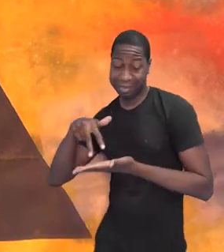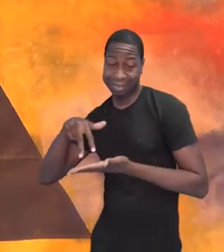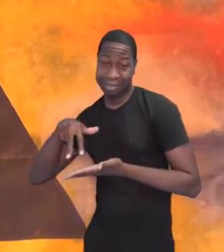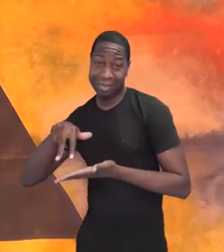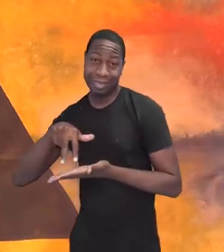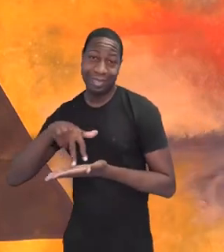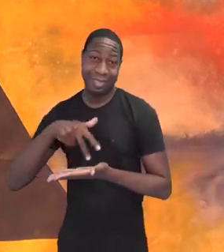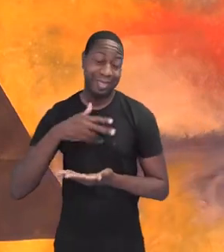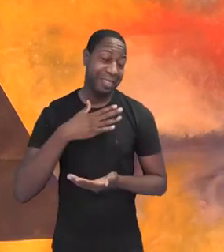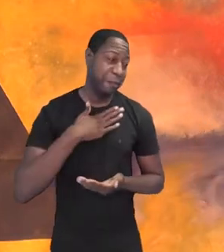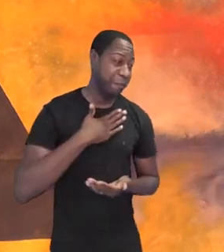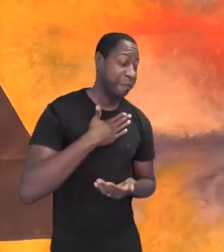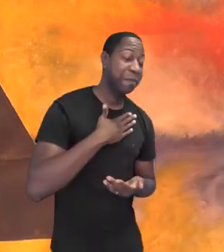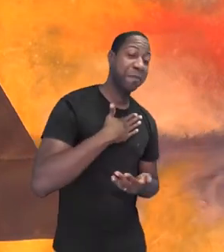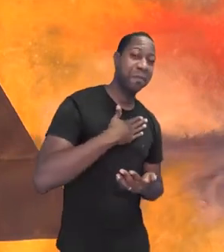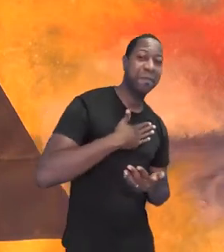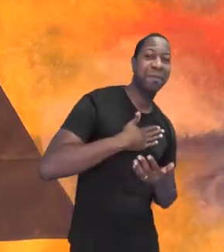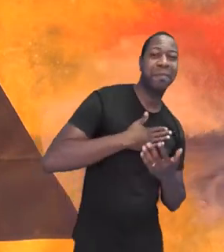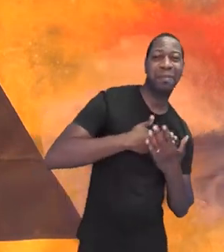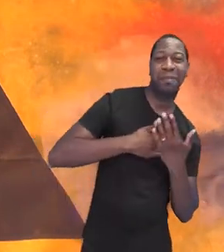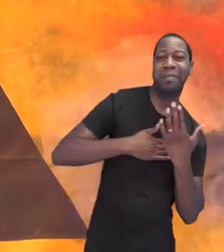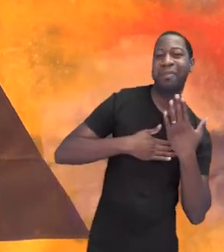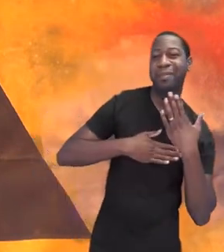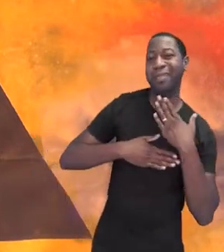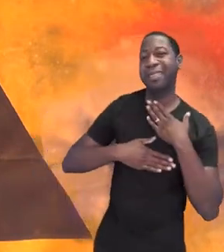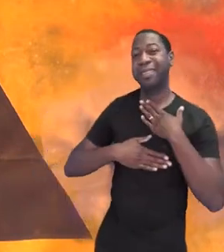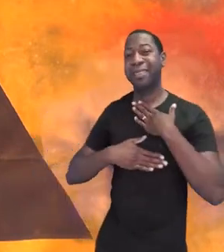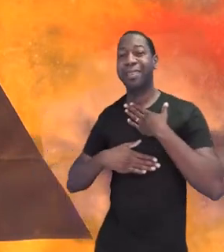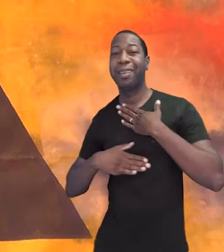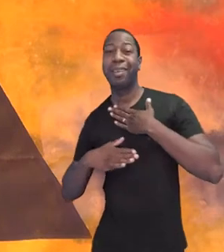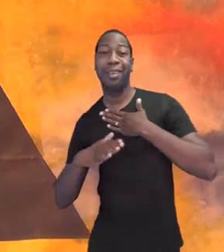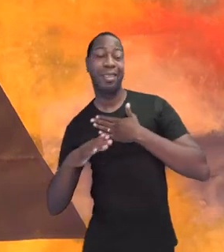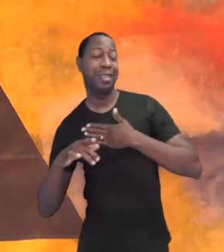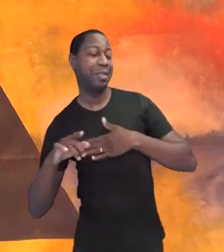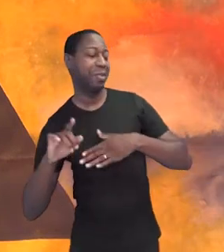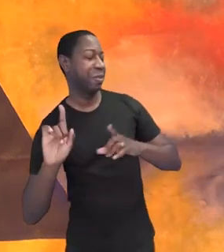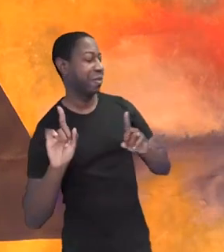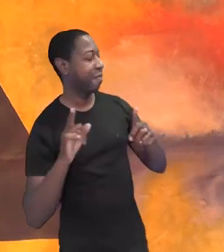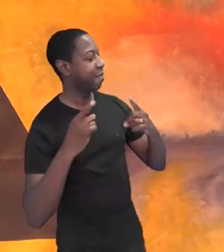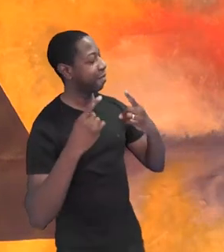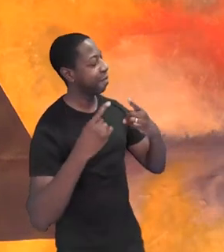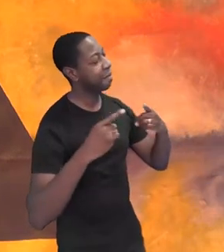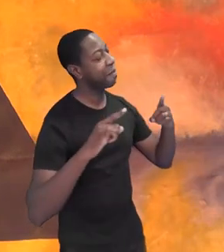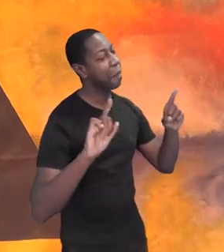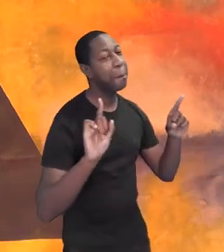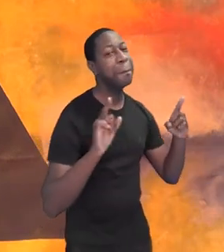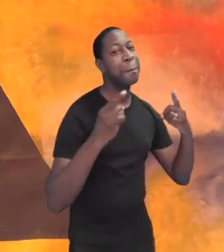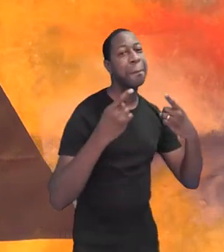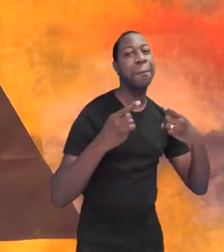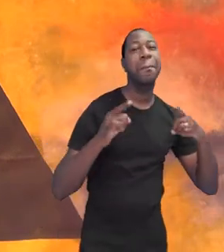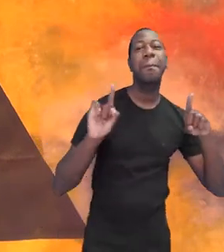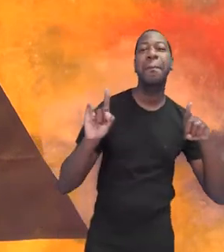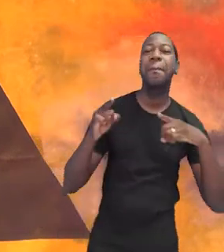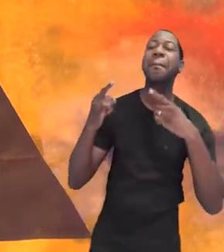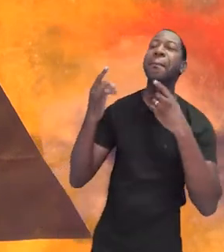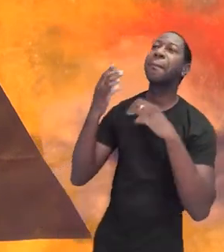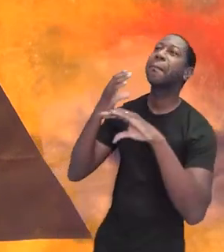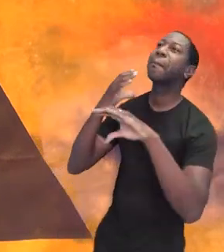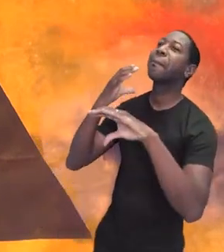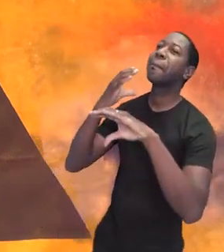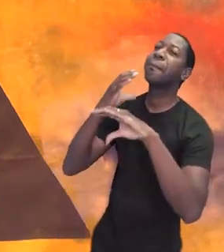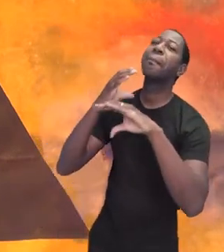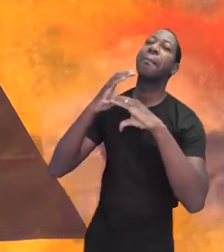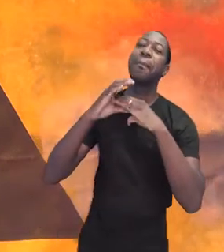Eu danço manso, muito manso. Eu canto, danço, danço e